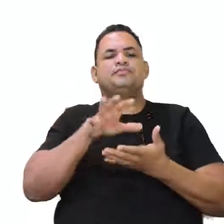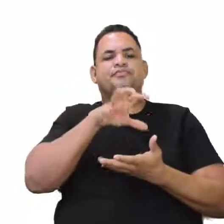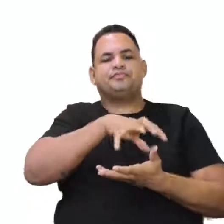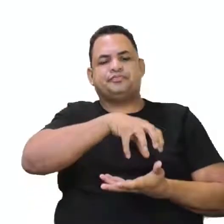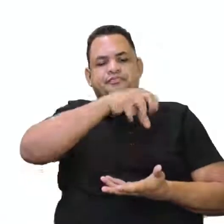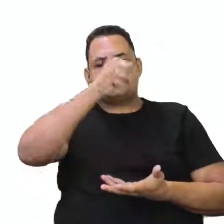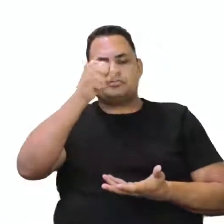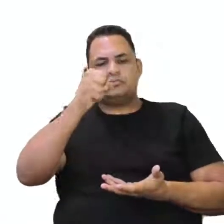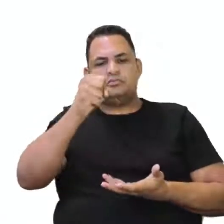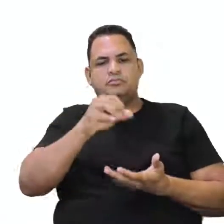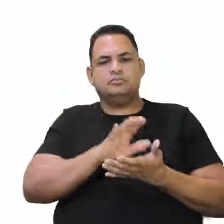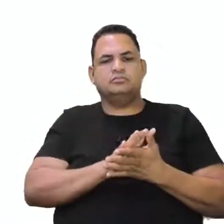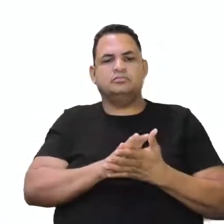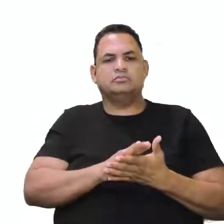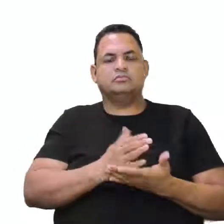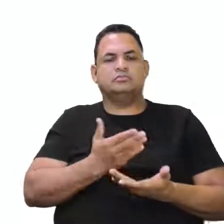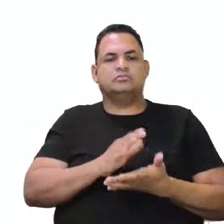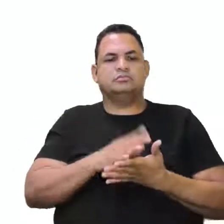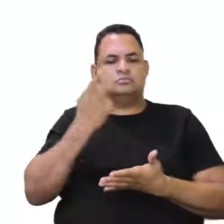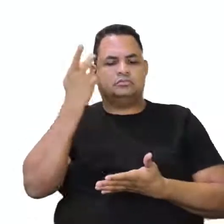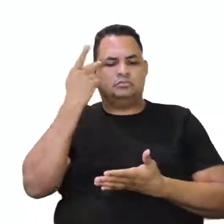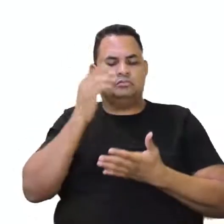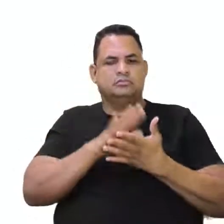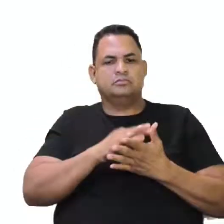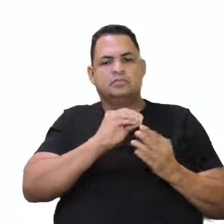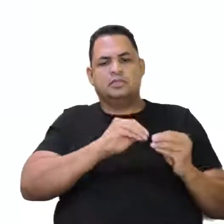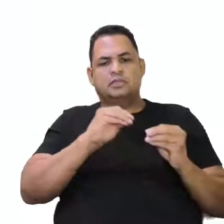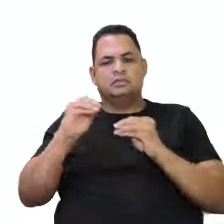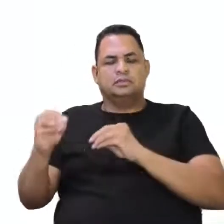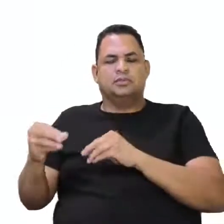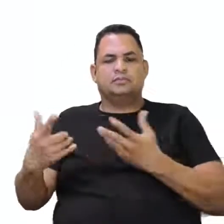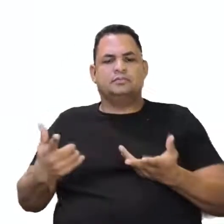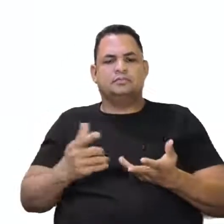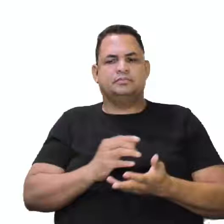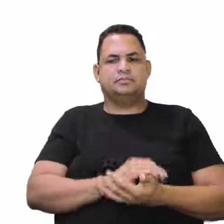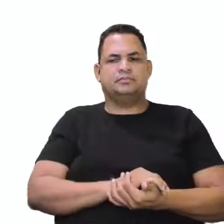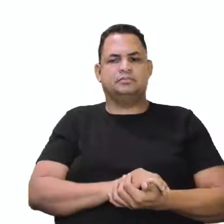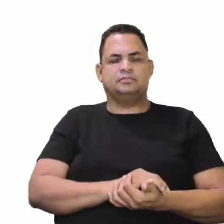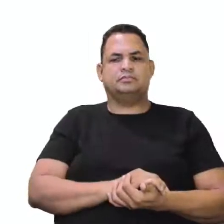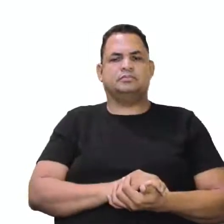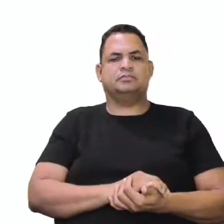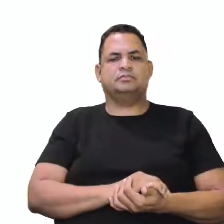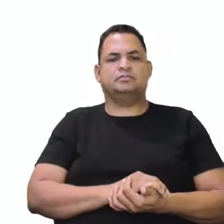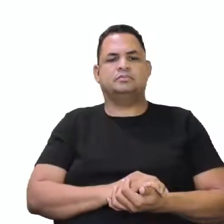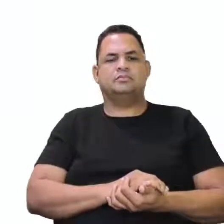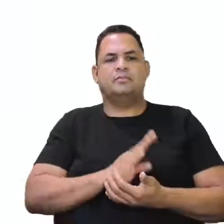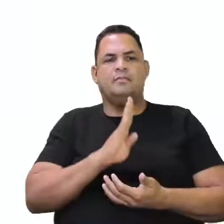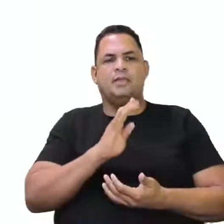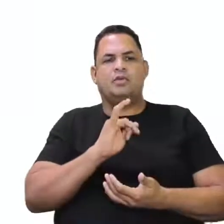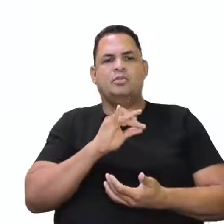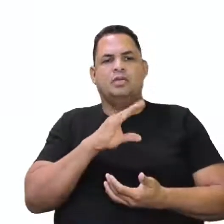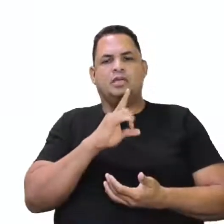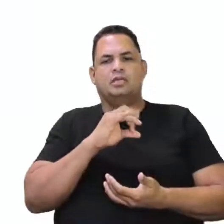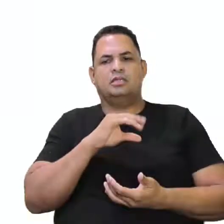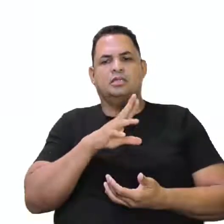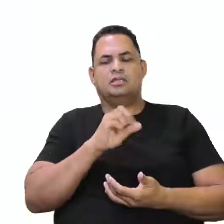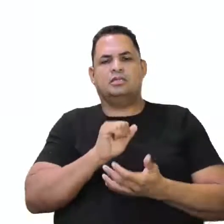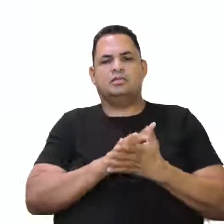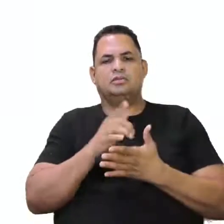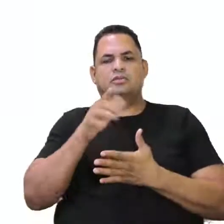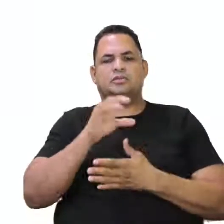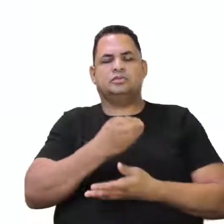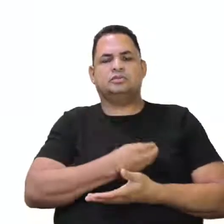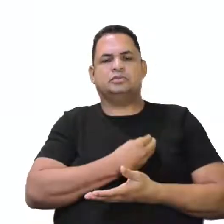então, daquela área, o habitat dele natural, e levados. Tá? A biopirataria.